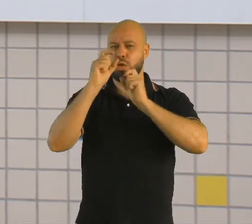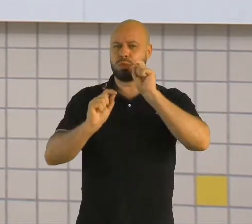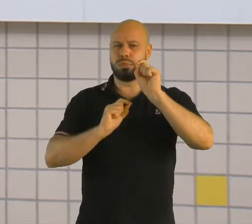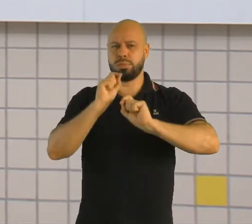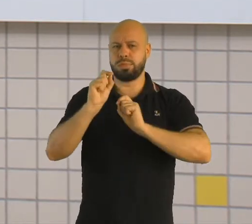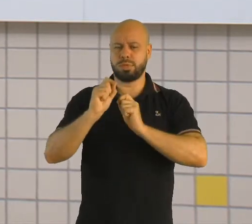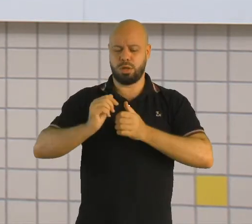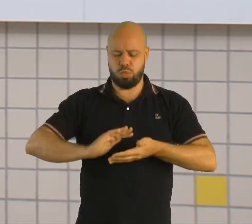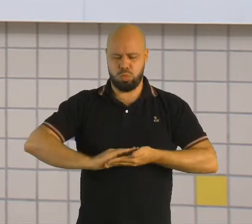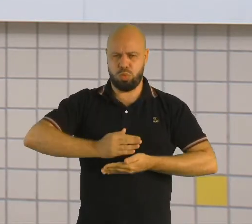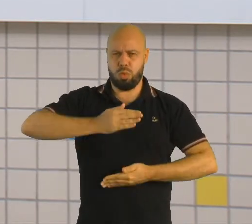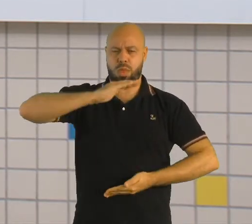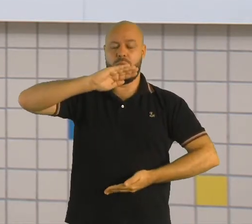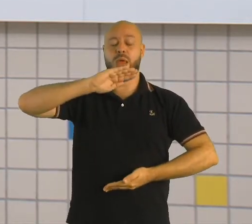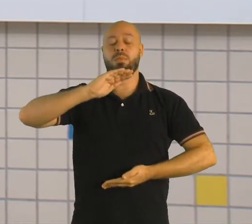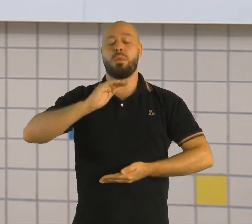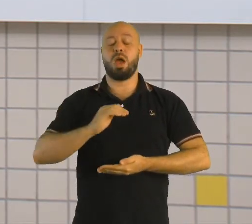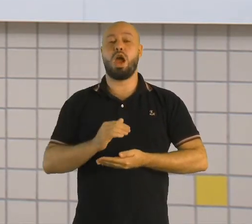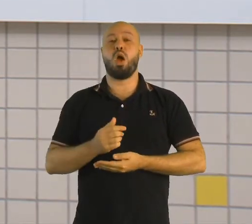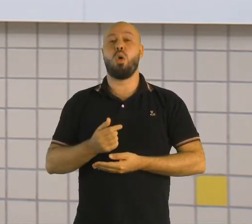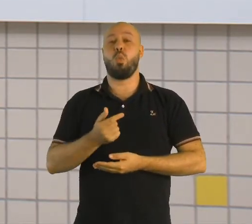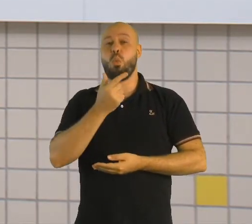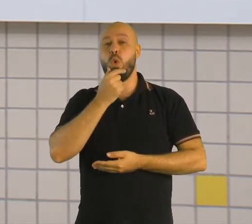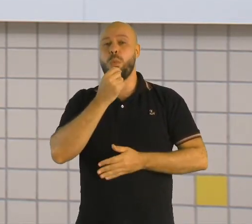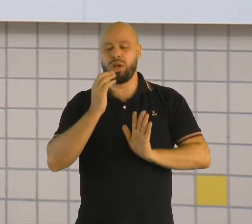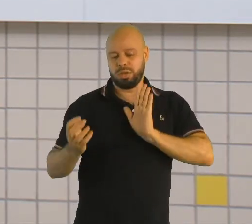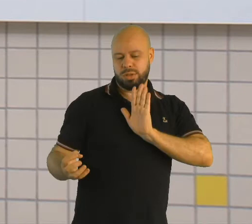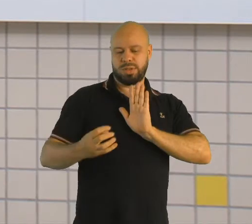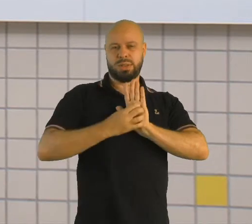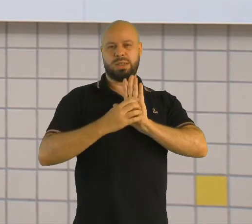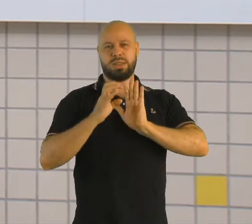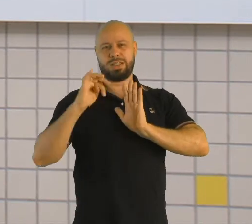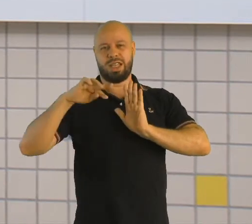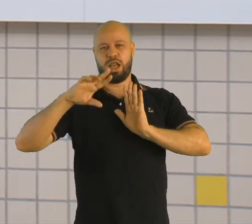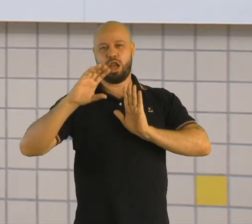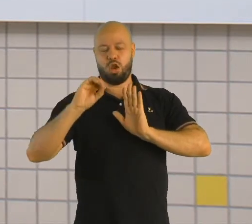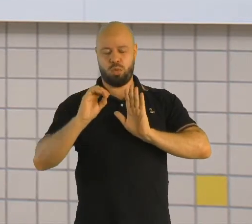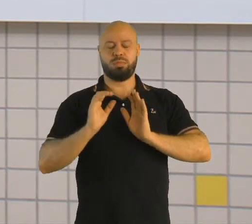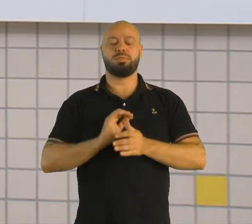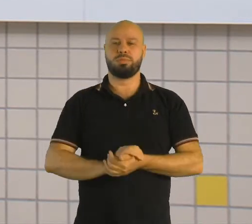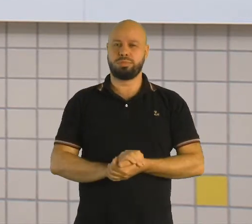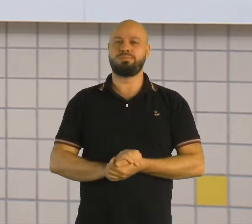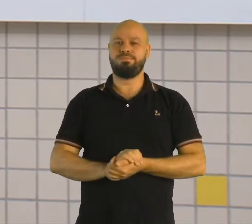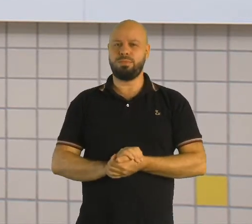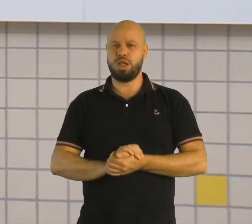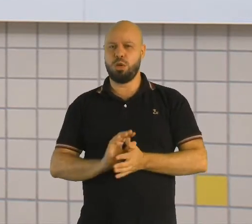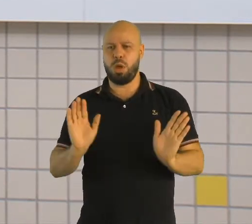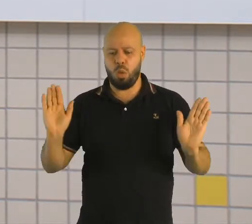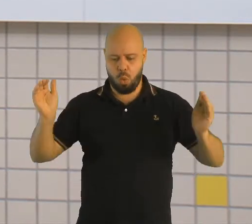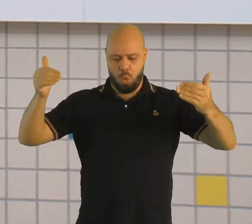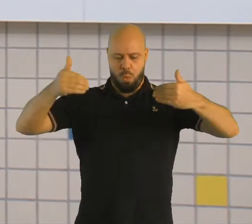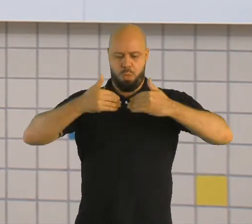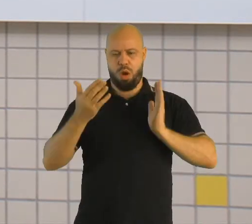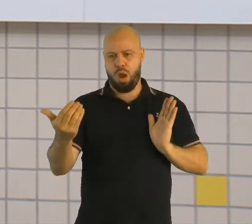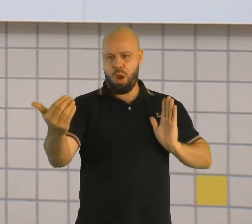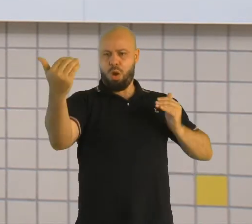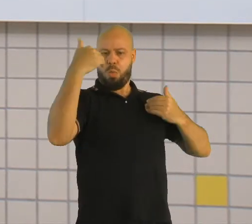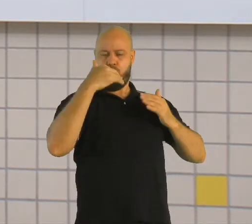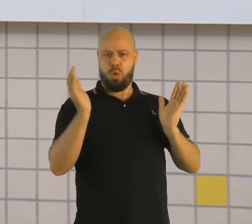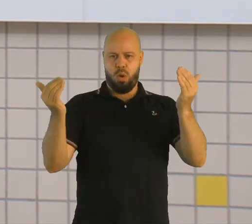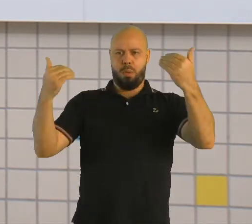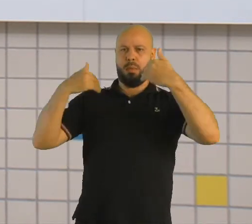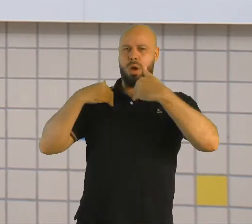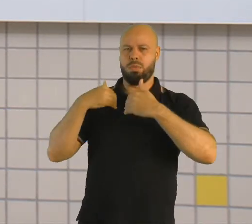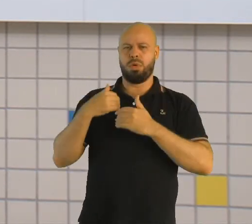do Renascimento é o antropocentrismo, né? O homem agora como centro das convergências, né? O homem agora resolvendo seus próprios